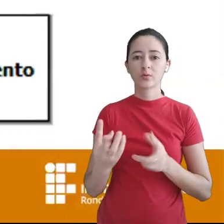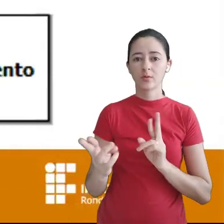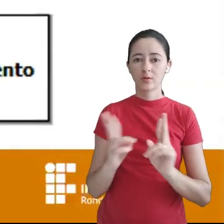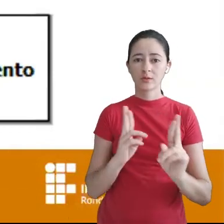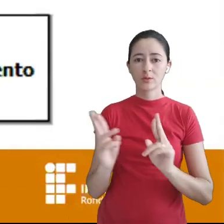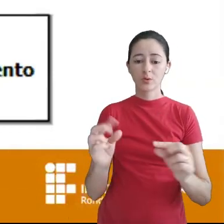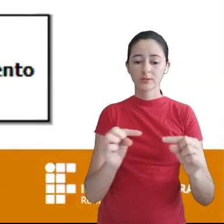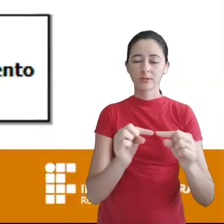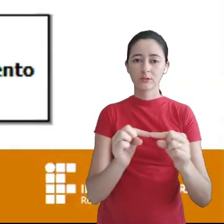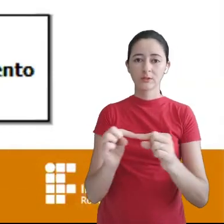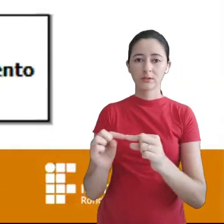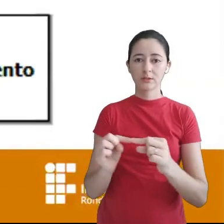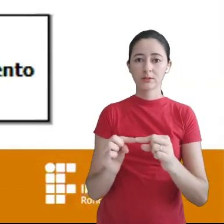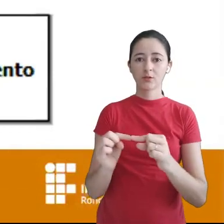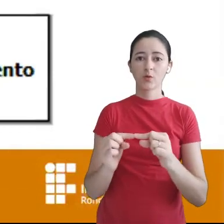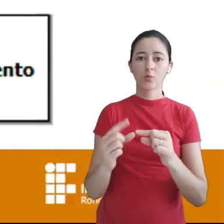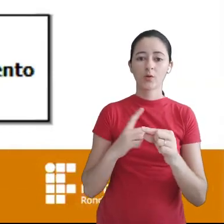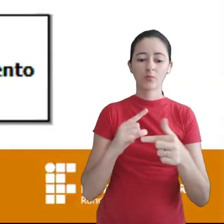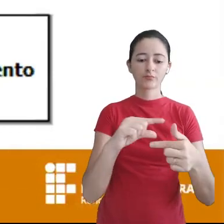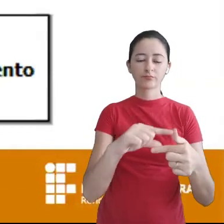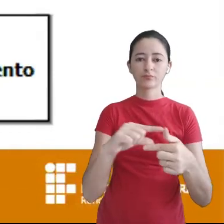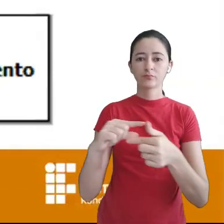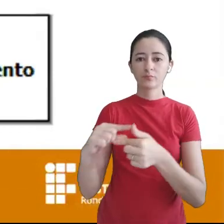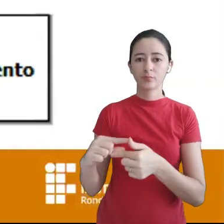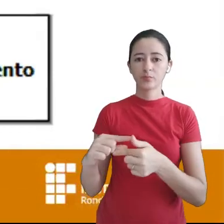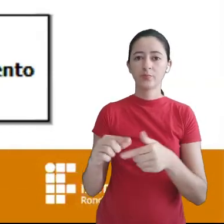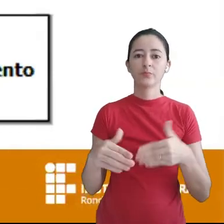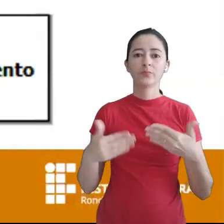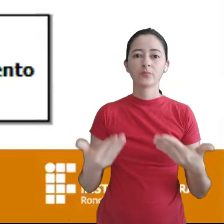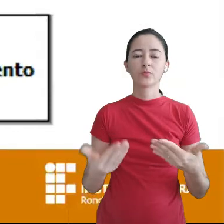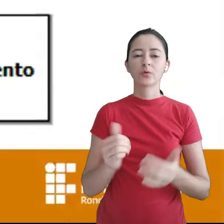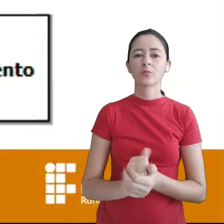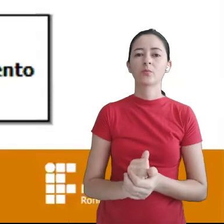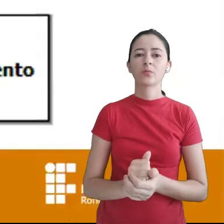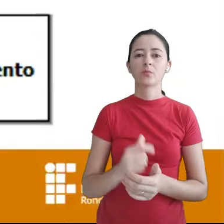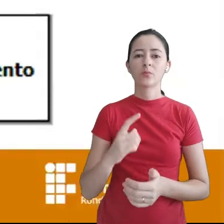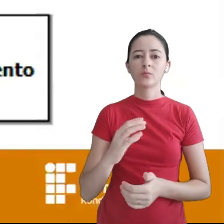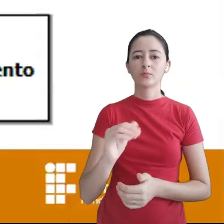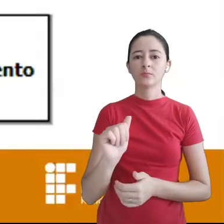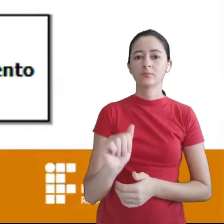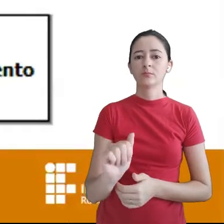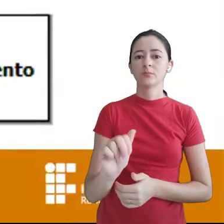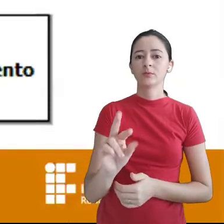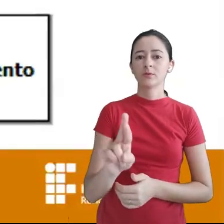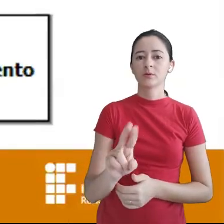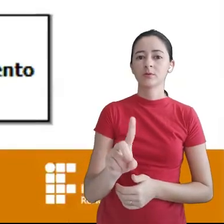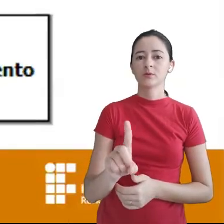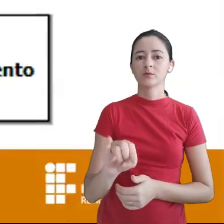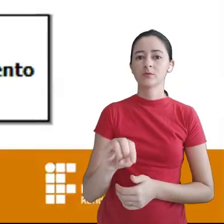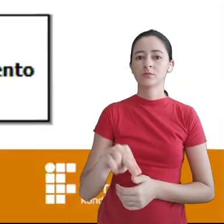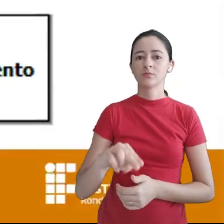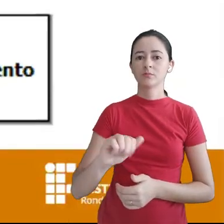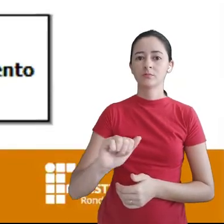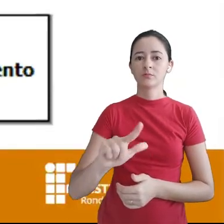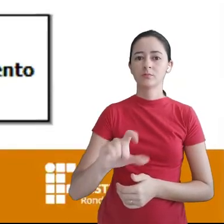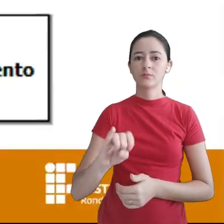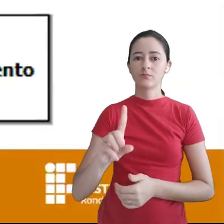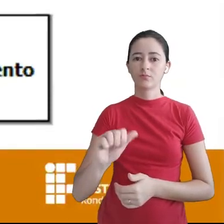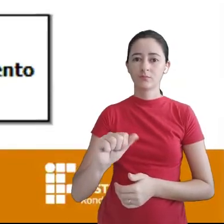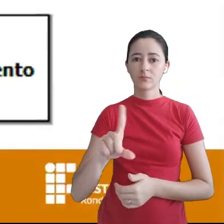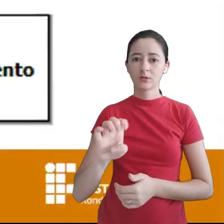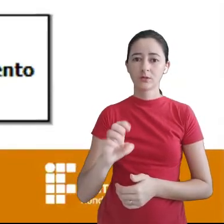estabelece a maior quantidade de relacionamentos que deve existir entre duas tabelas. Então, a cardinalidade sempre será